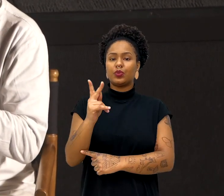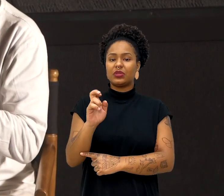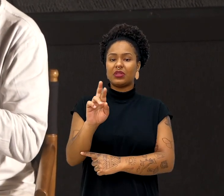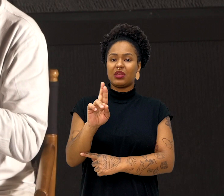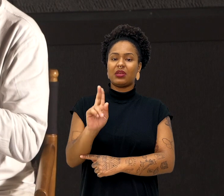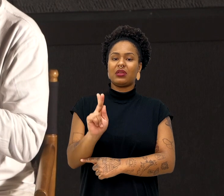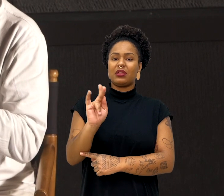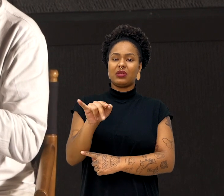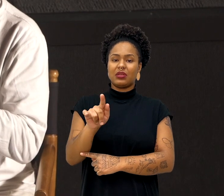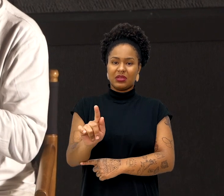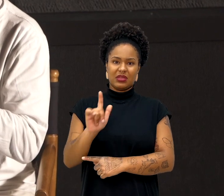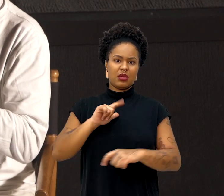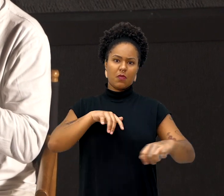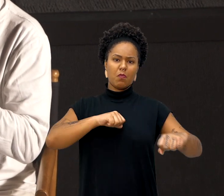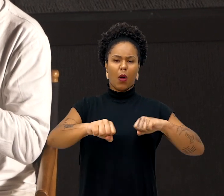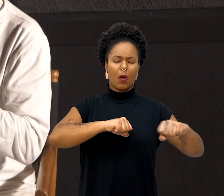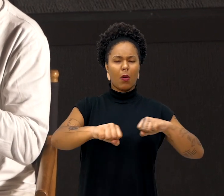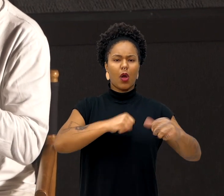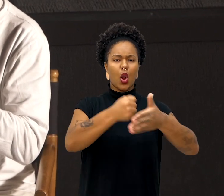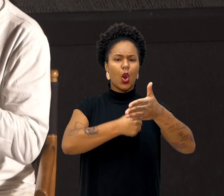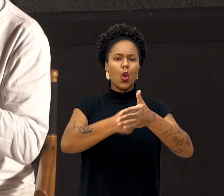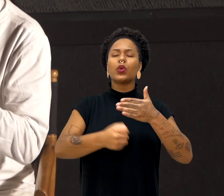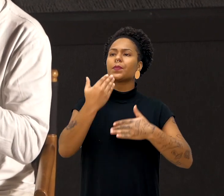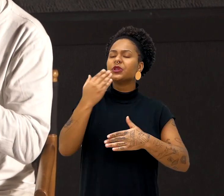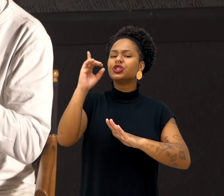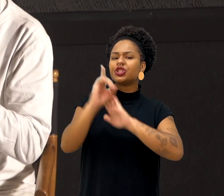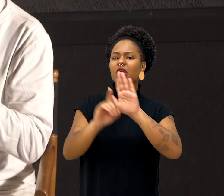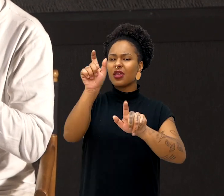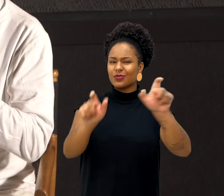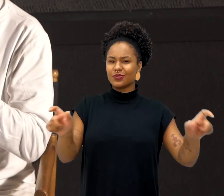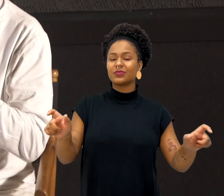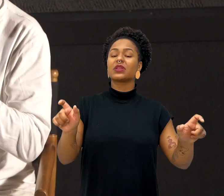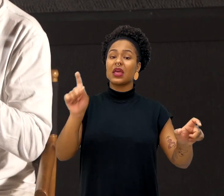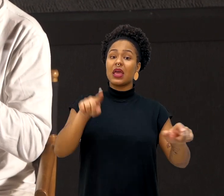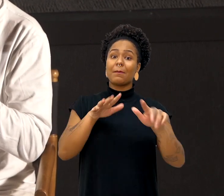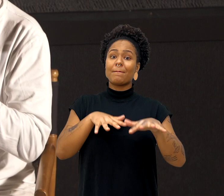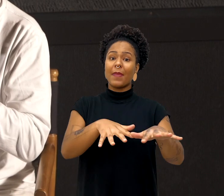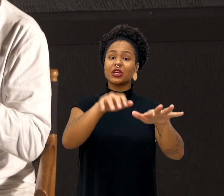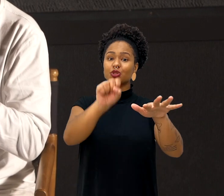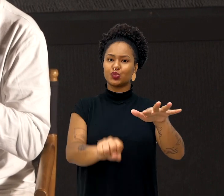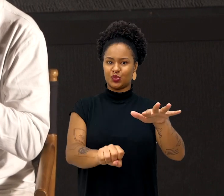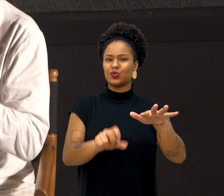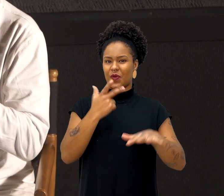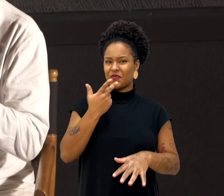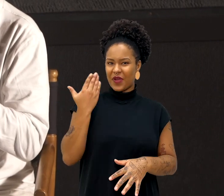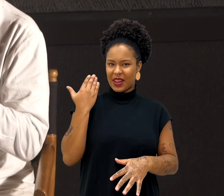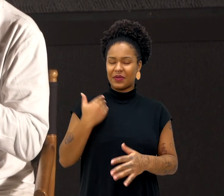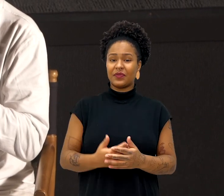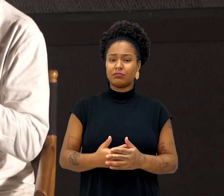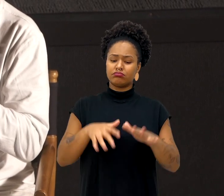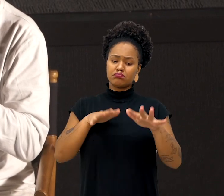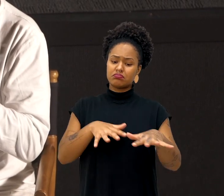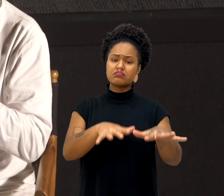Martin Luther King, quando estava num movimento de luta pelos direitos civis nos Estados Unidos, dizia que era